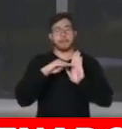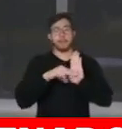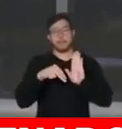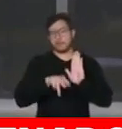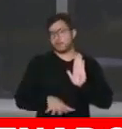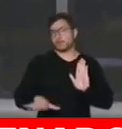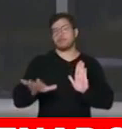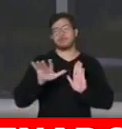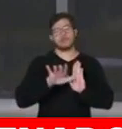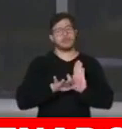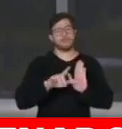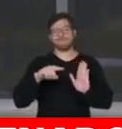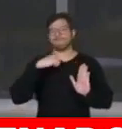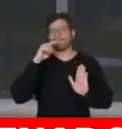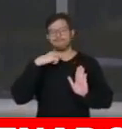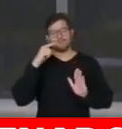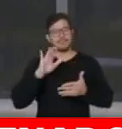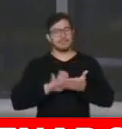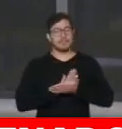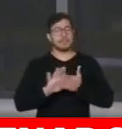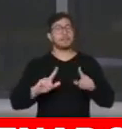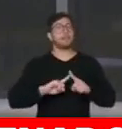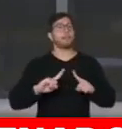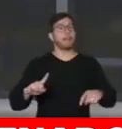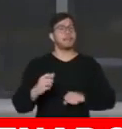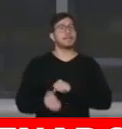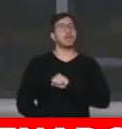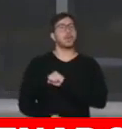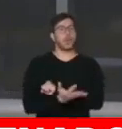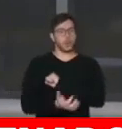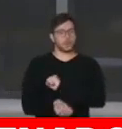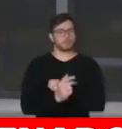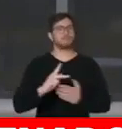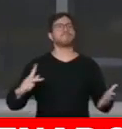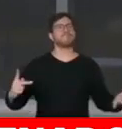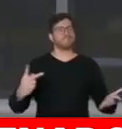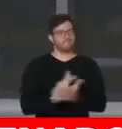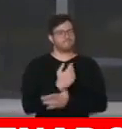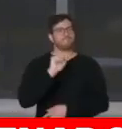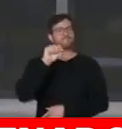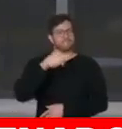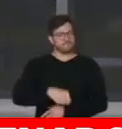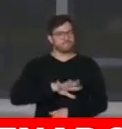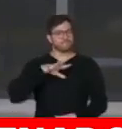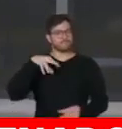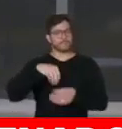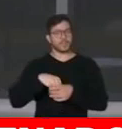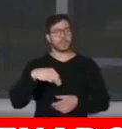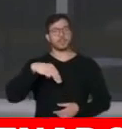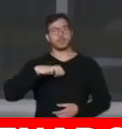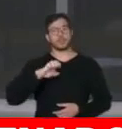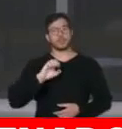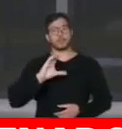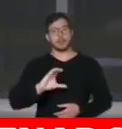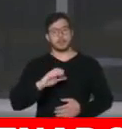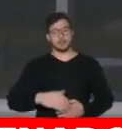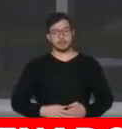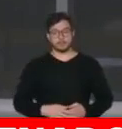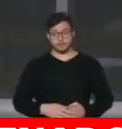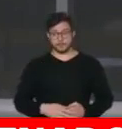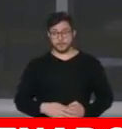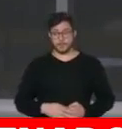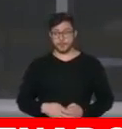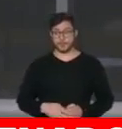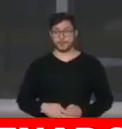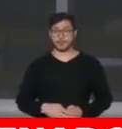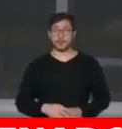corrupção, esta foi atingida e atingiu o Ministério da Educação. Aqui na Câmara, eu tento